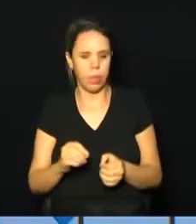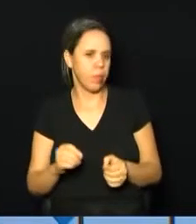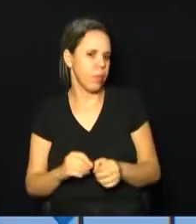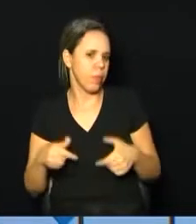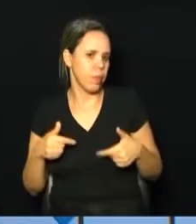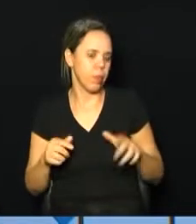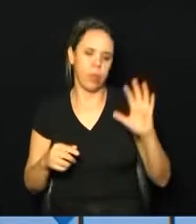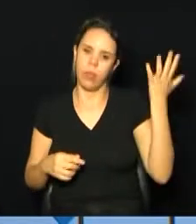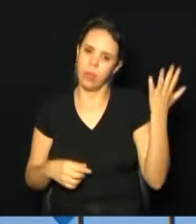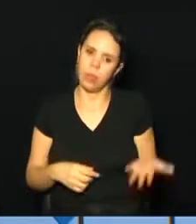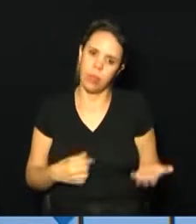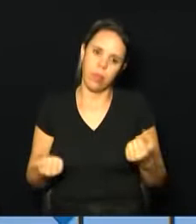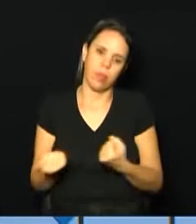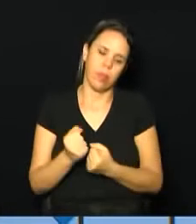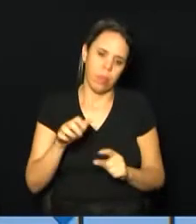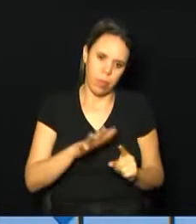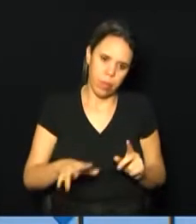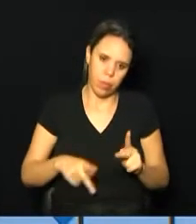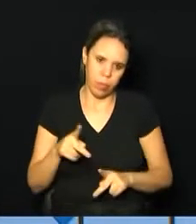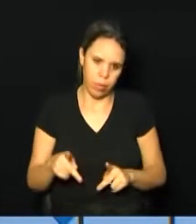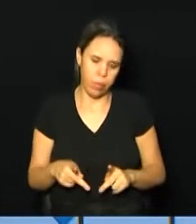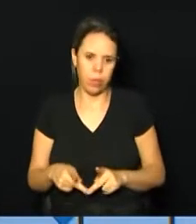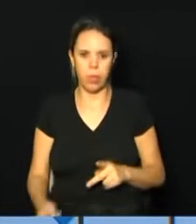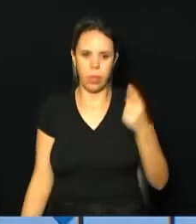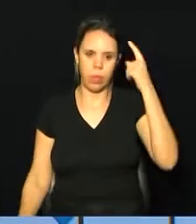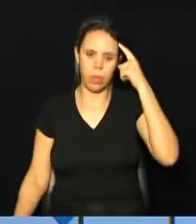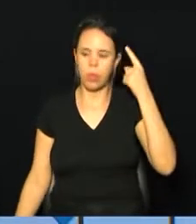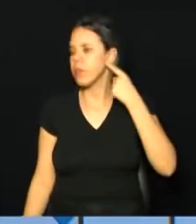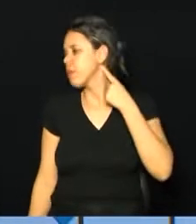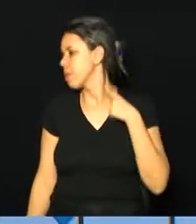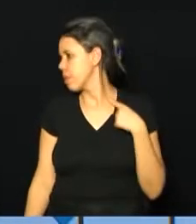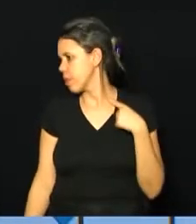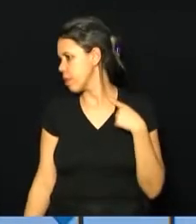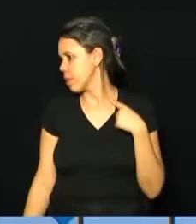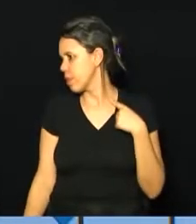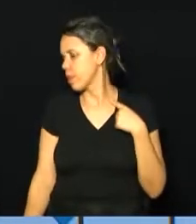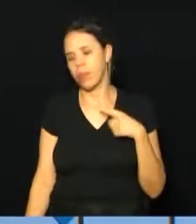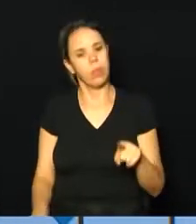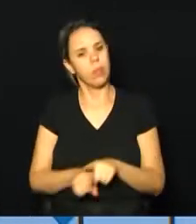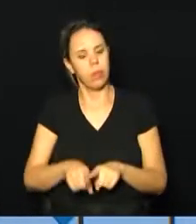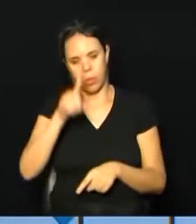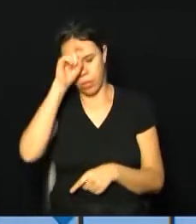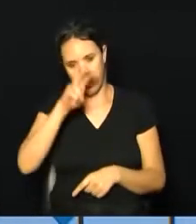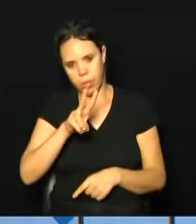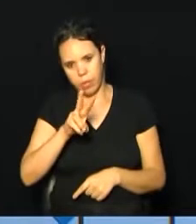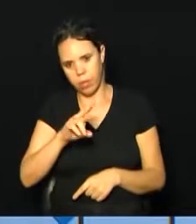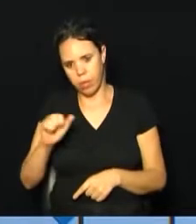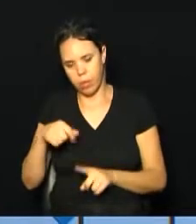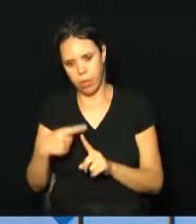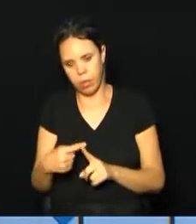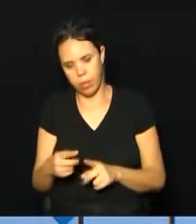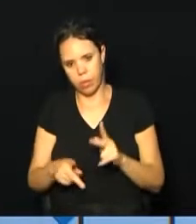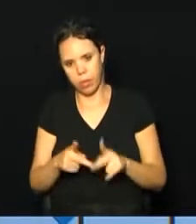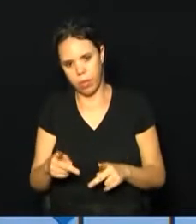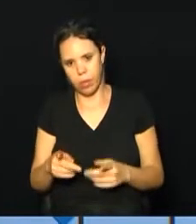ação acontece com o apoio da Sociedade Brasileira de Cabeça e Pescoço e também com o Hospital Vera Cruz. Os pacientes